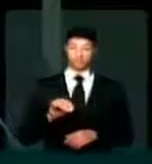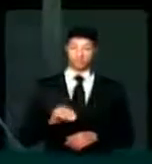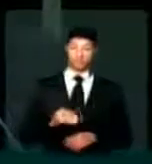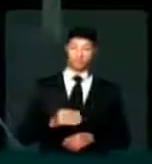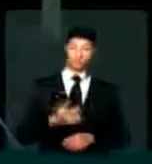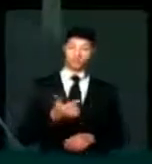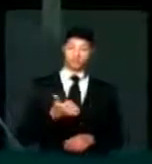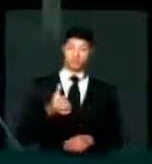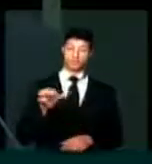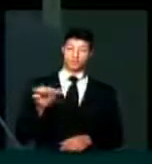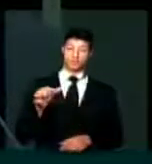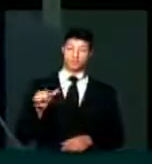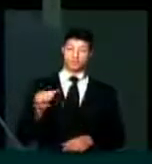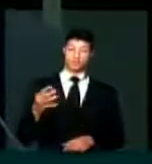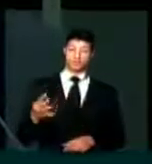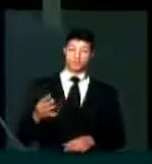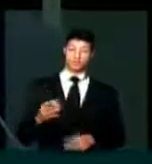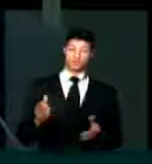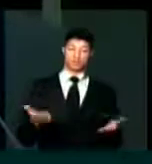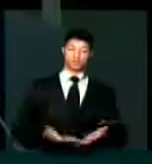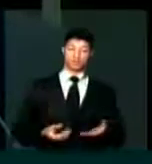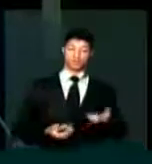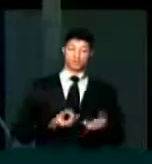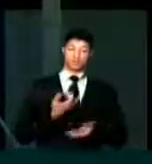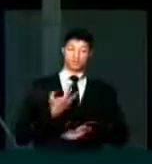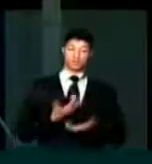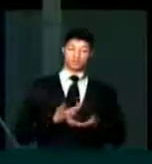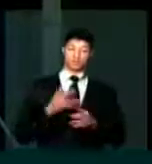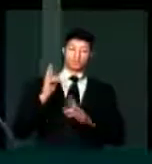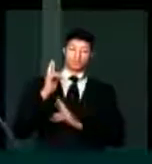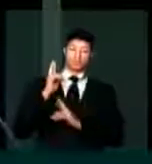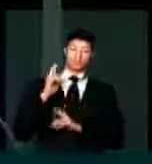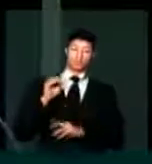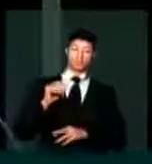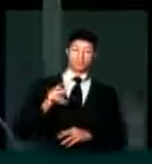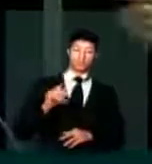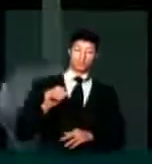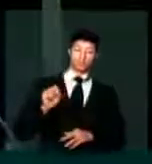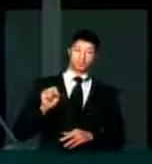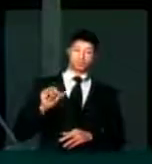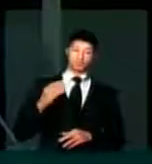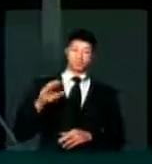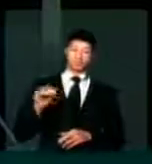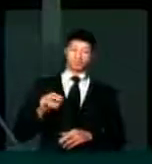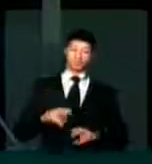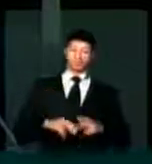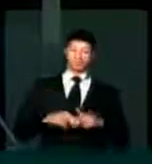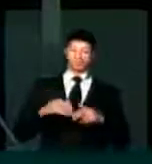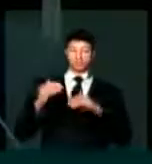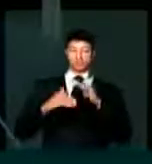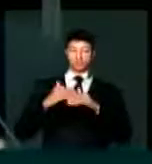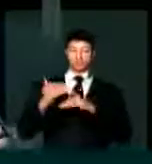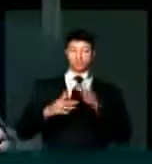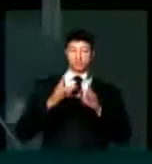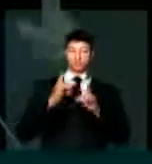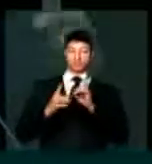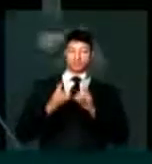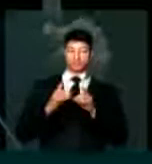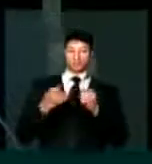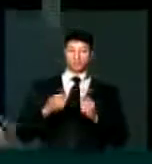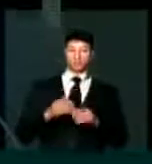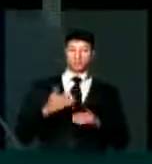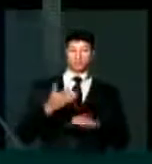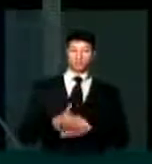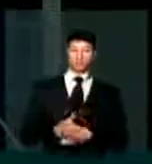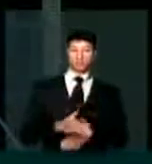de 64, e que agora inspira as lideranças da oposição, que pelas consequências do seu discurso deviam